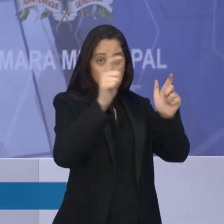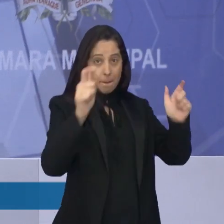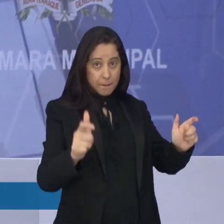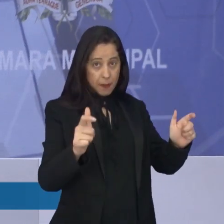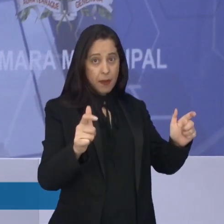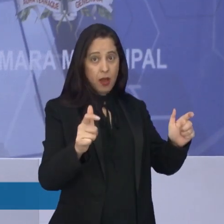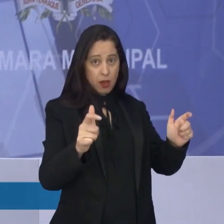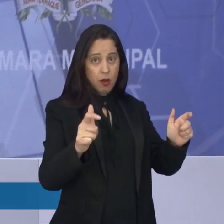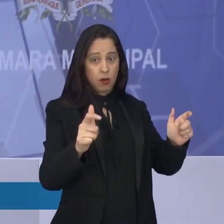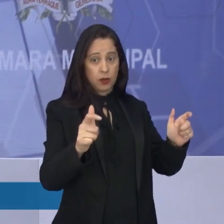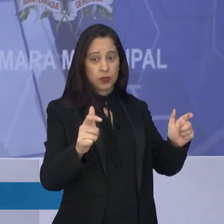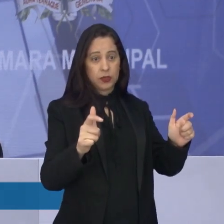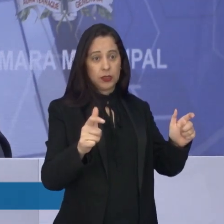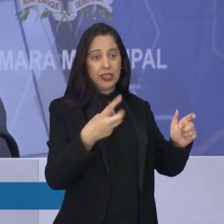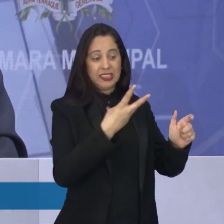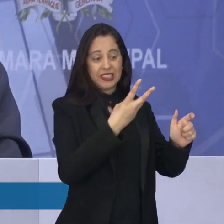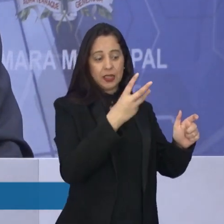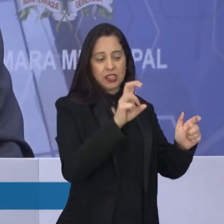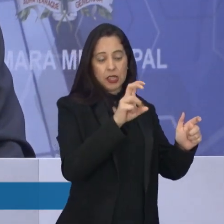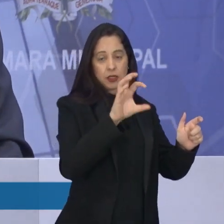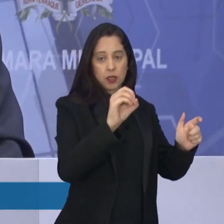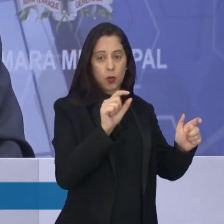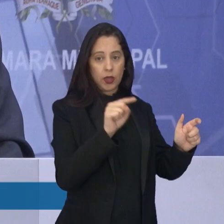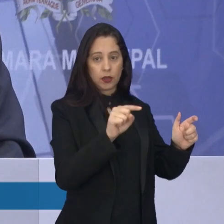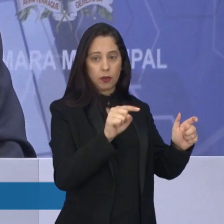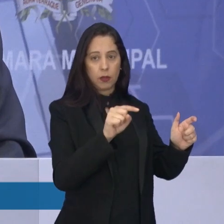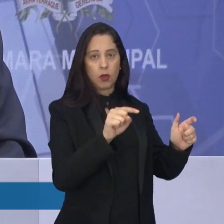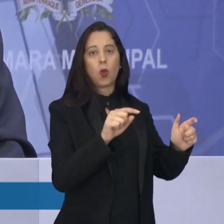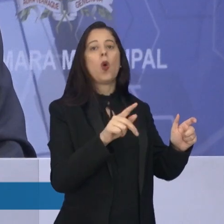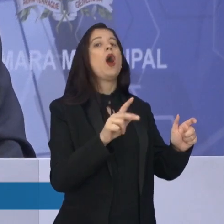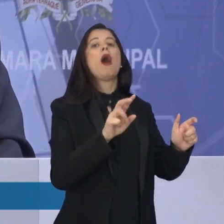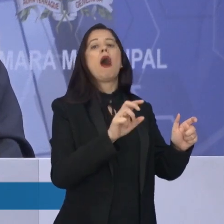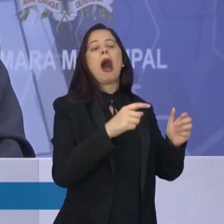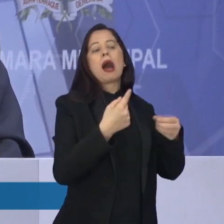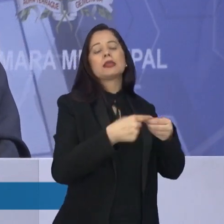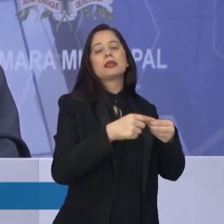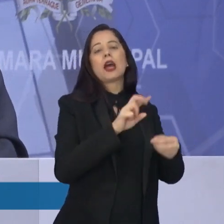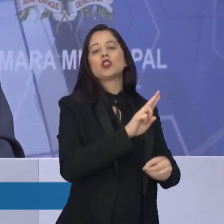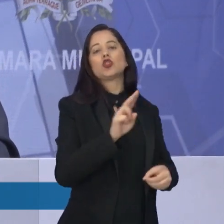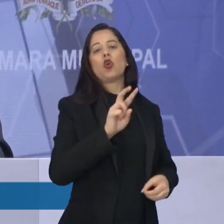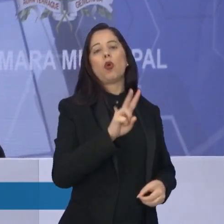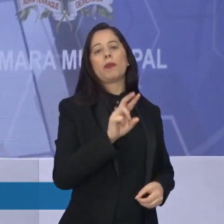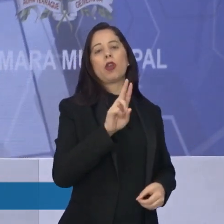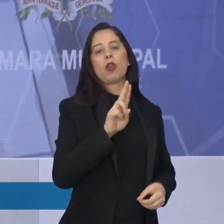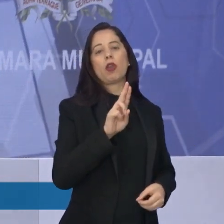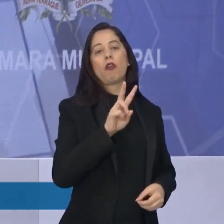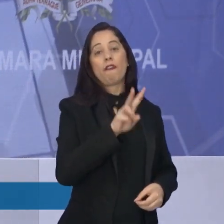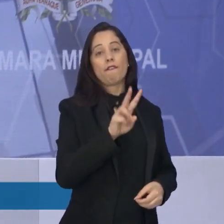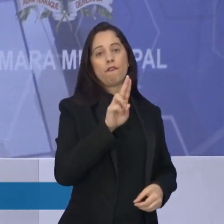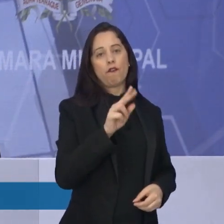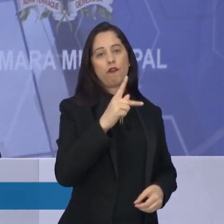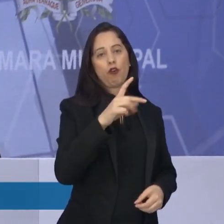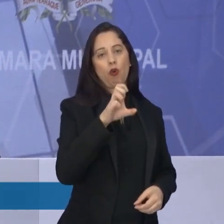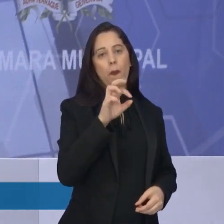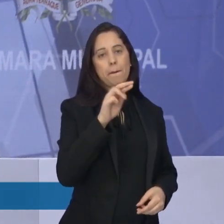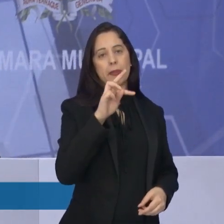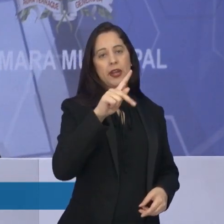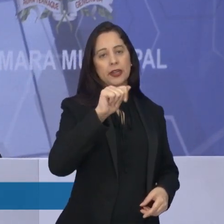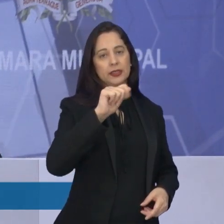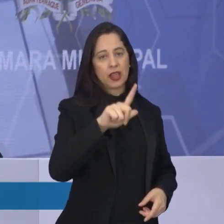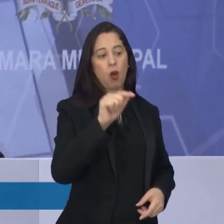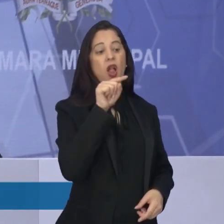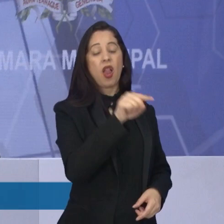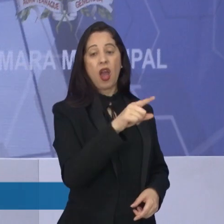mil habitantes, foi Wuppertal. Wuppertal é a 17ª maior cidade alemã. E o que tem